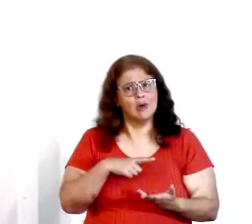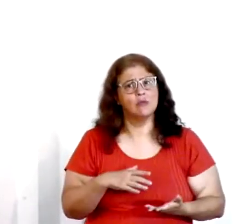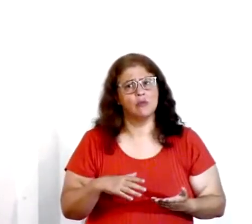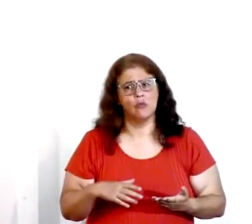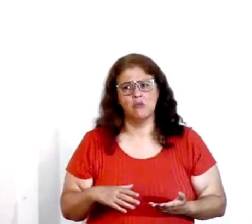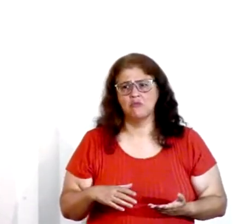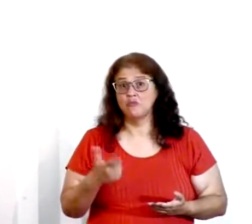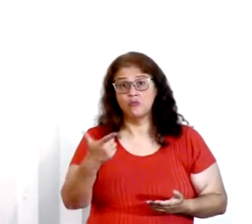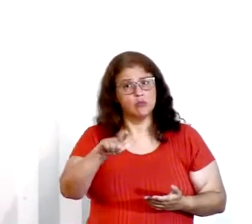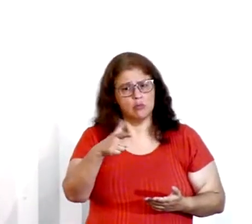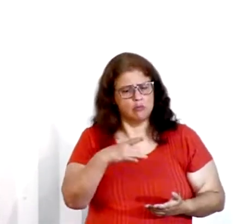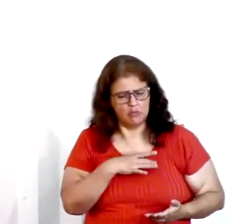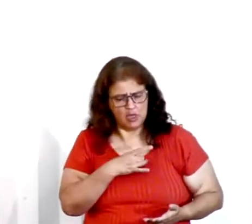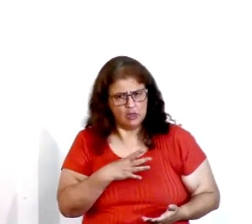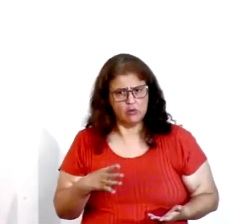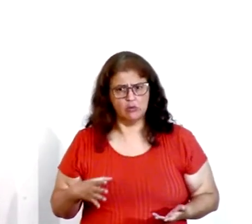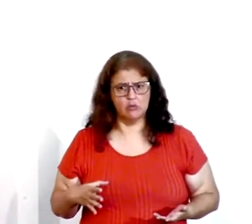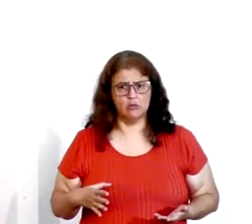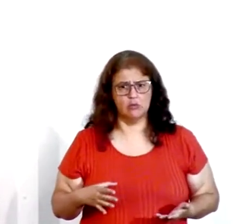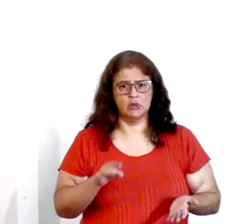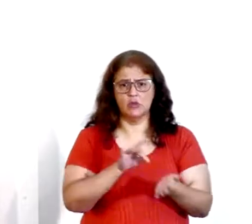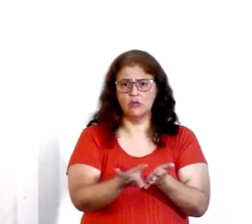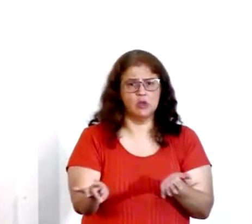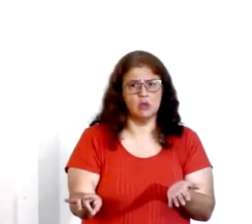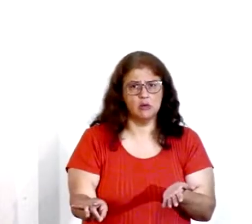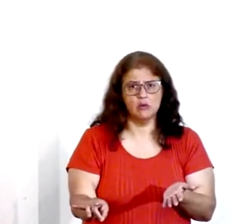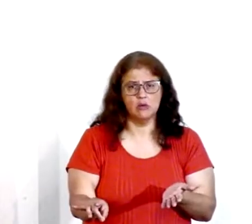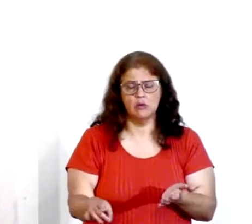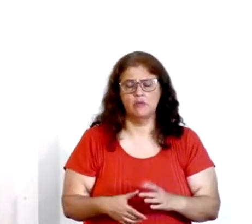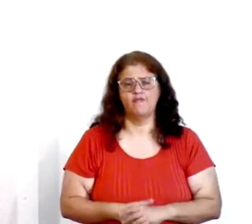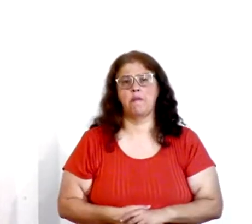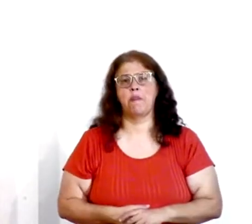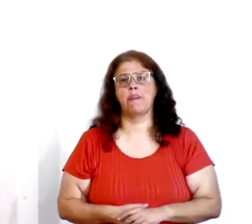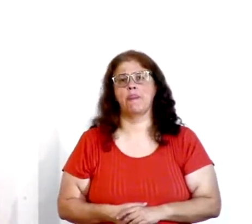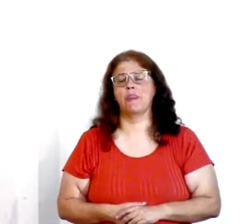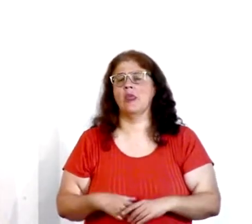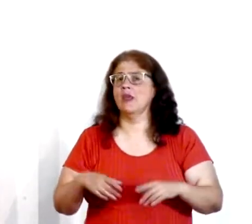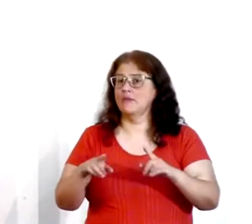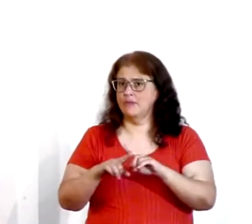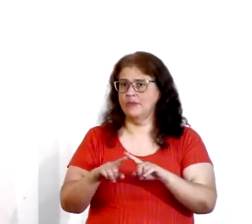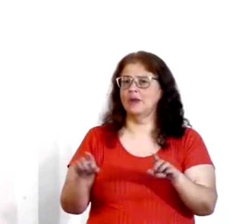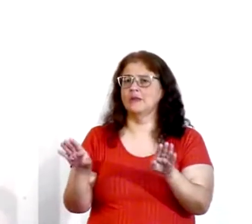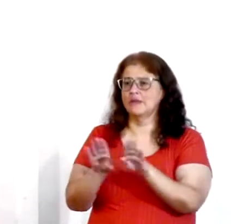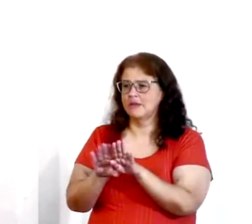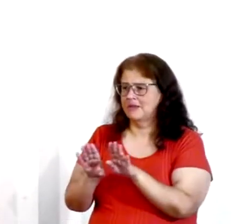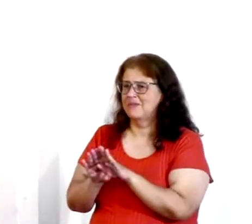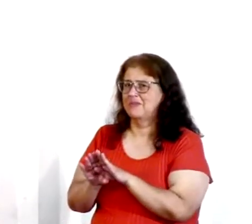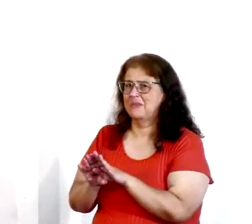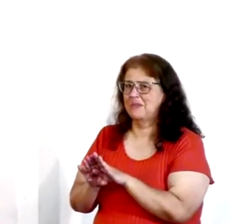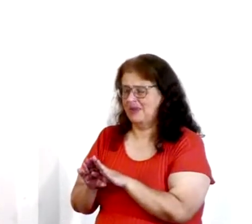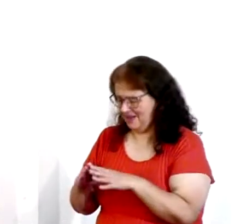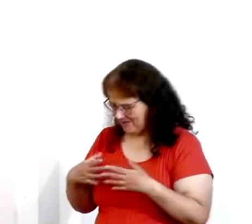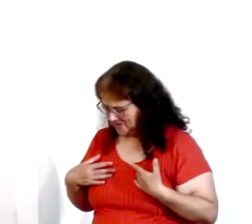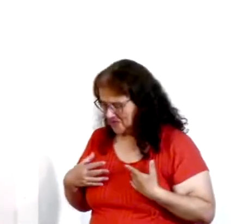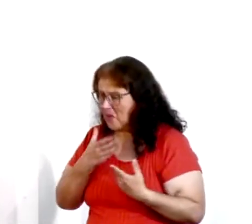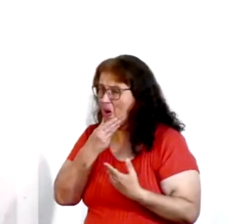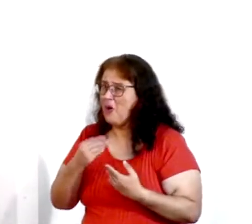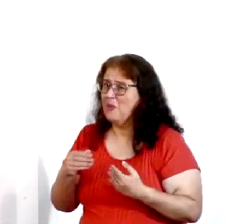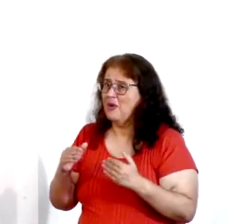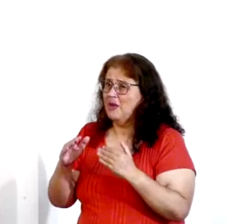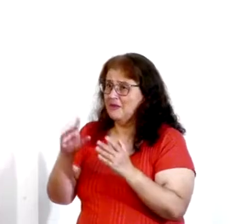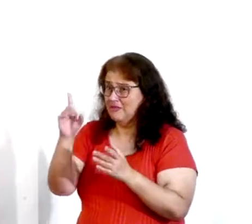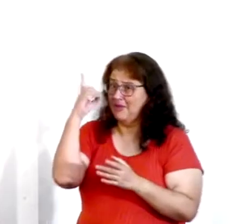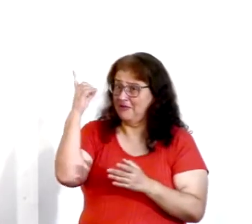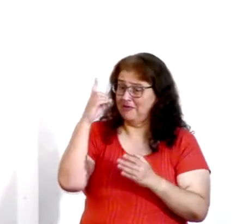inimigo, mas um homem que se reduzia a nada diante do seu Deus